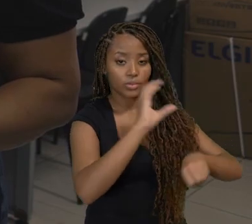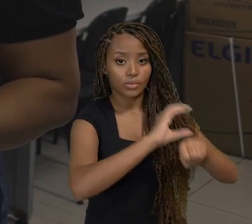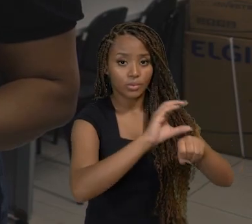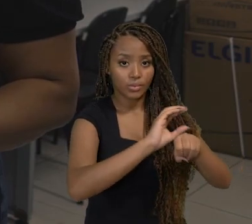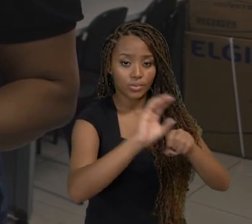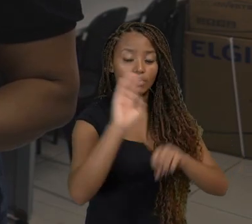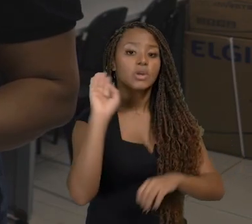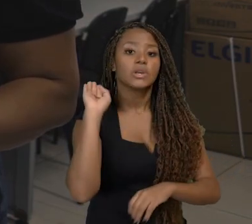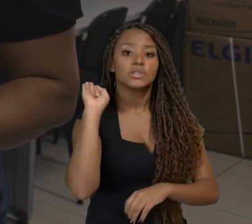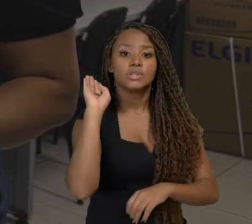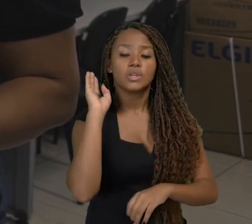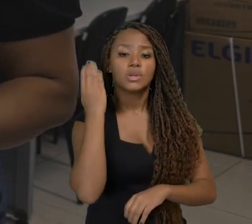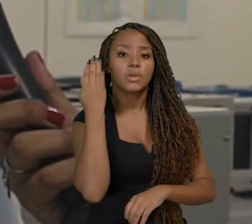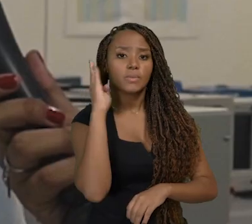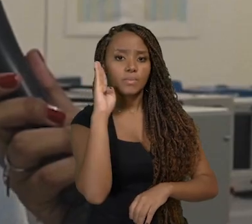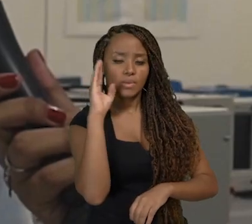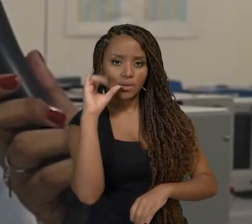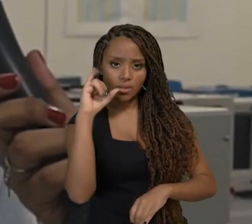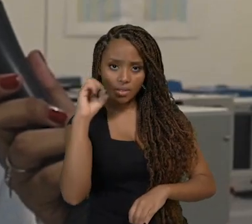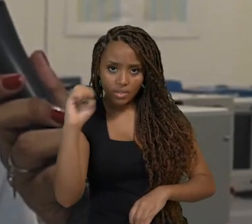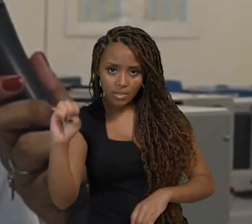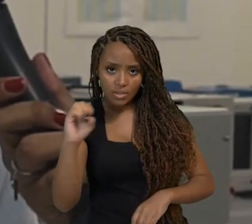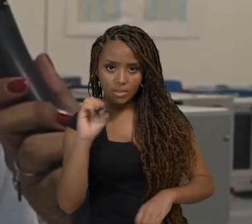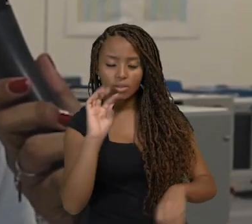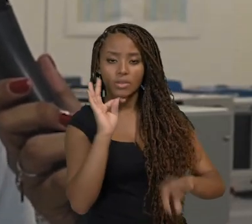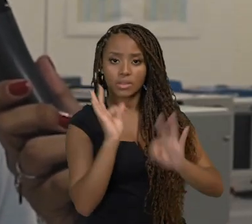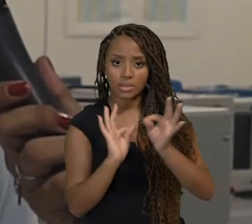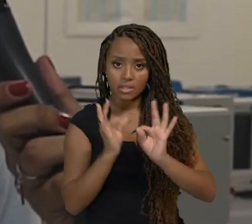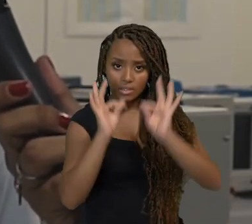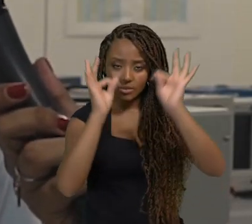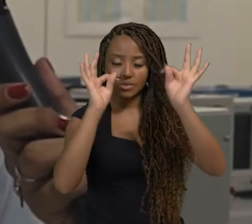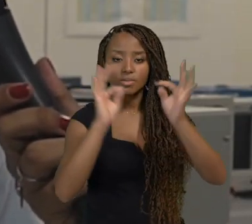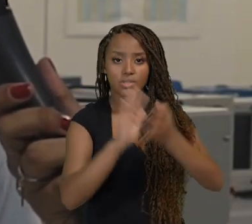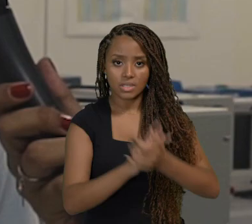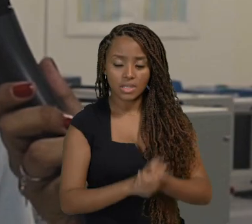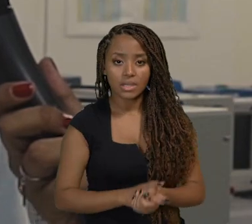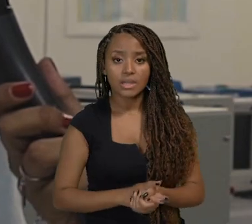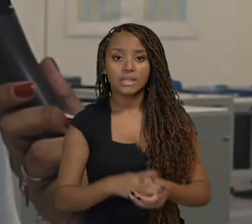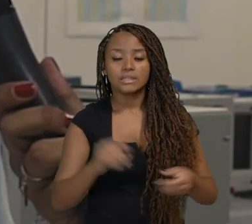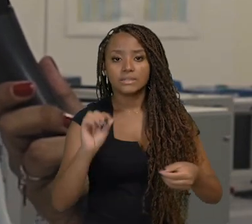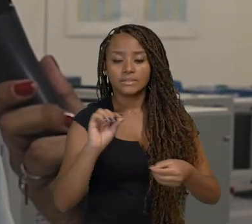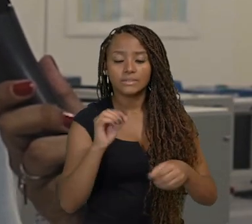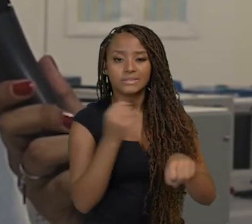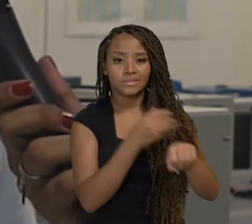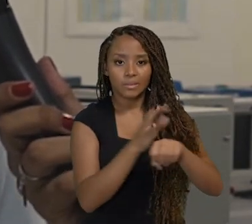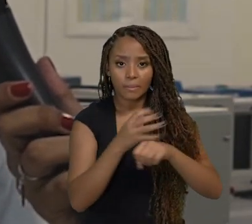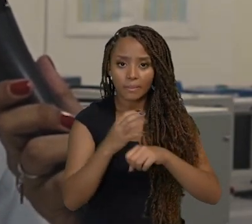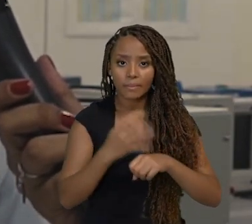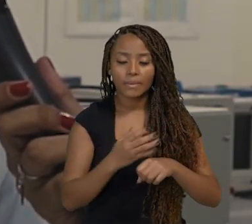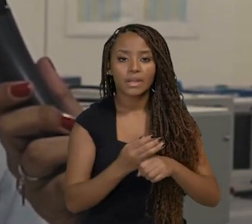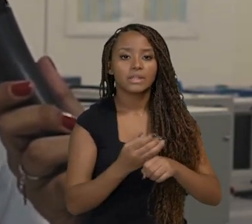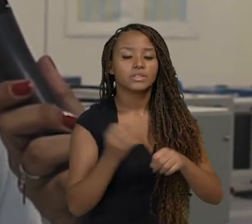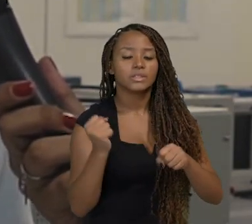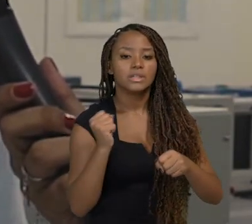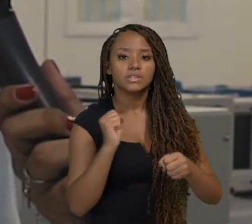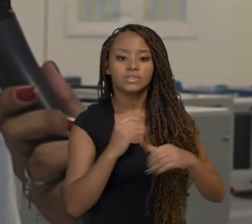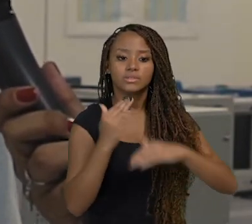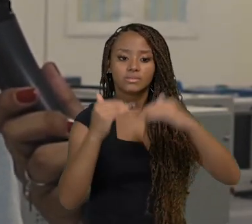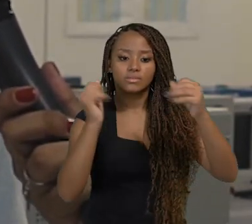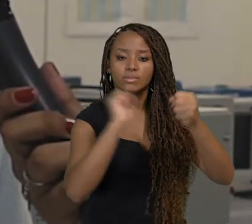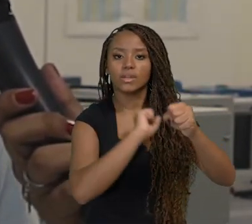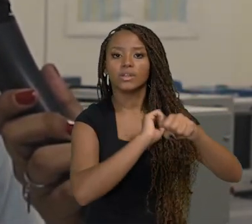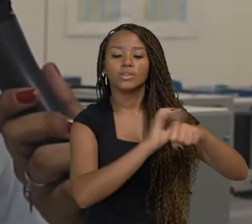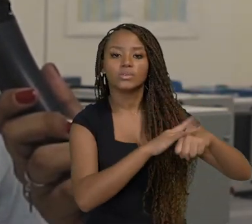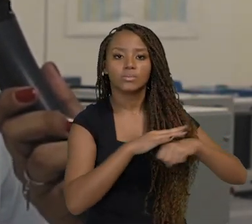que desenvolvem diversas atividades como, né, exames de diversas doenças como Covid, né? A gente tem laboratórios do curso de engenharia